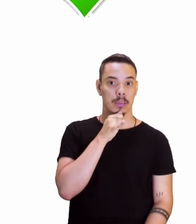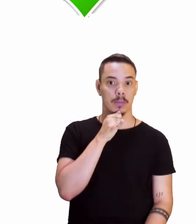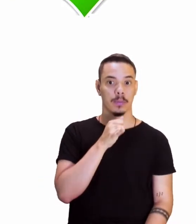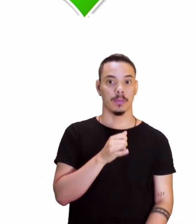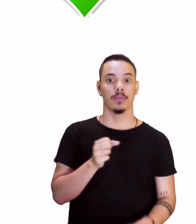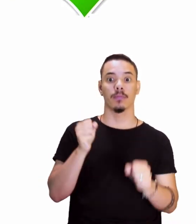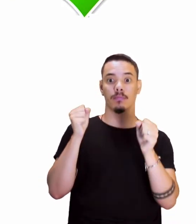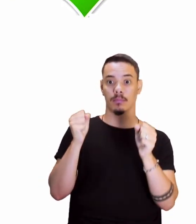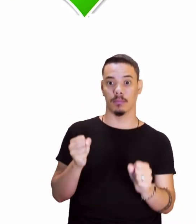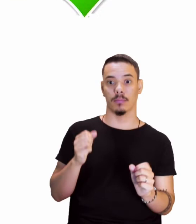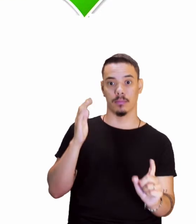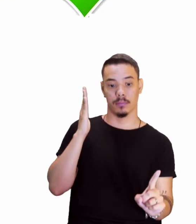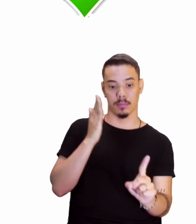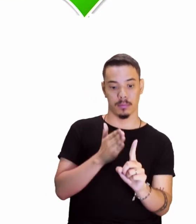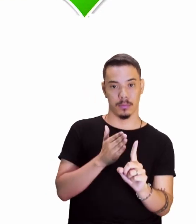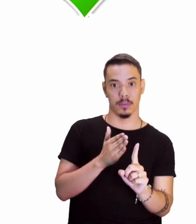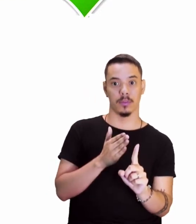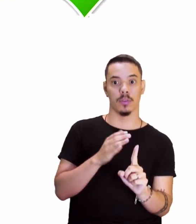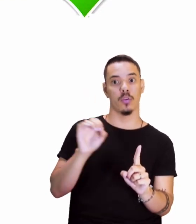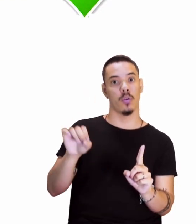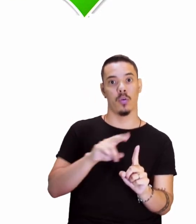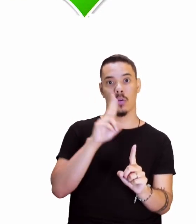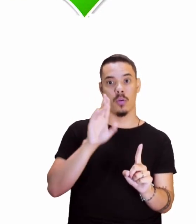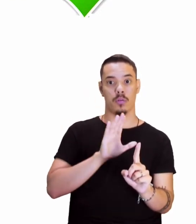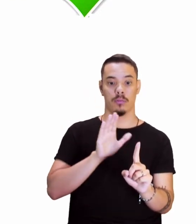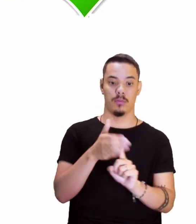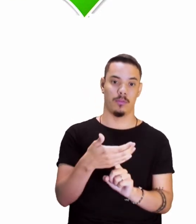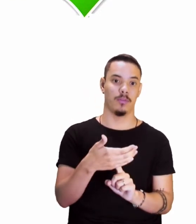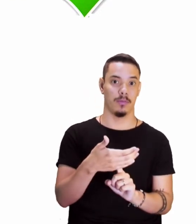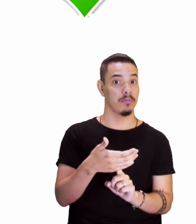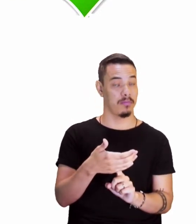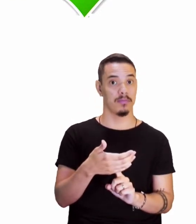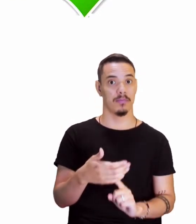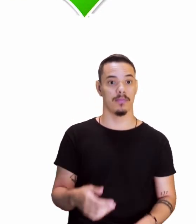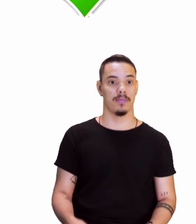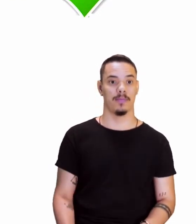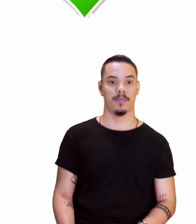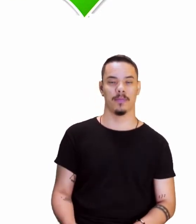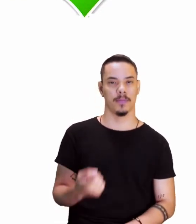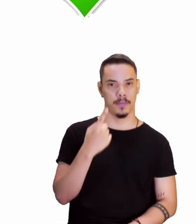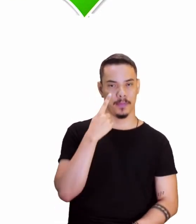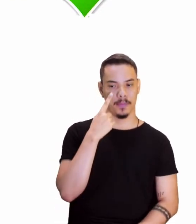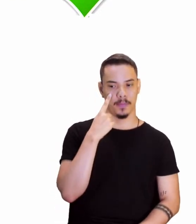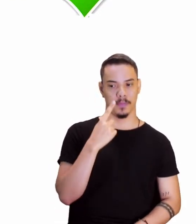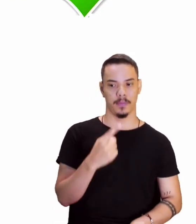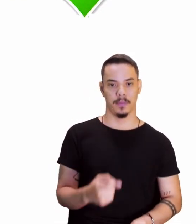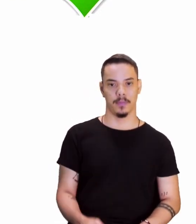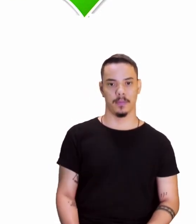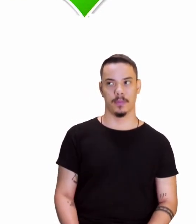ser tanto transitivo direto como transitivo indireto. Vamos ver aqui, ó.